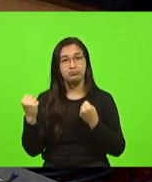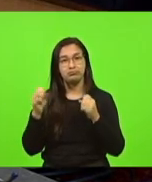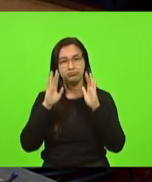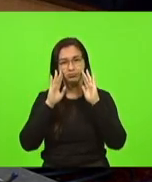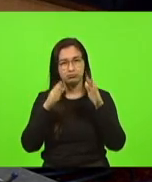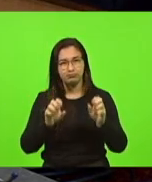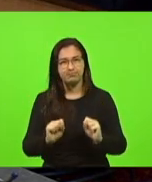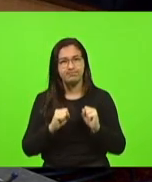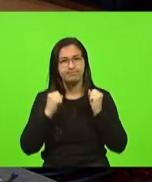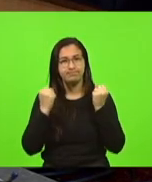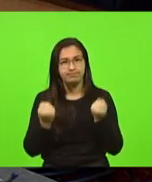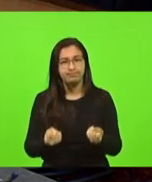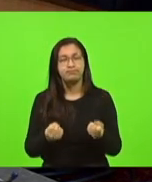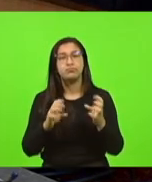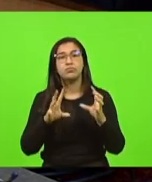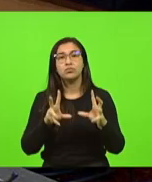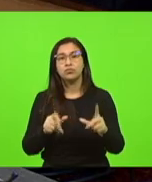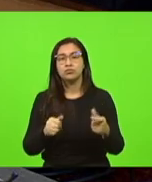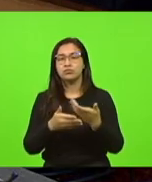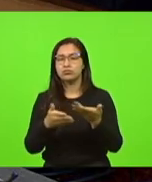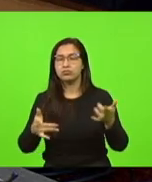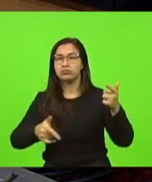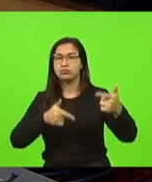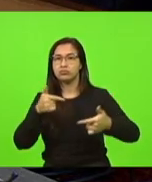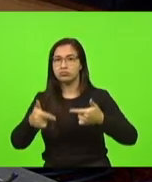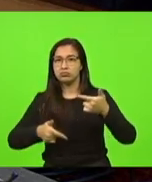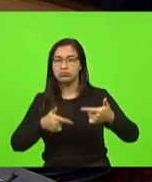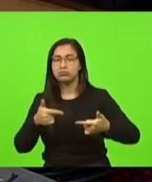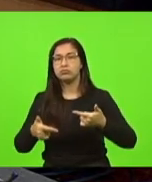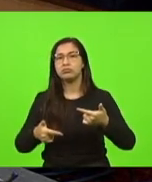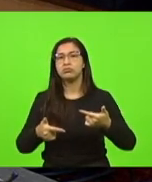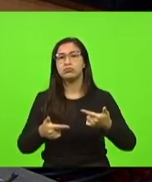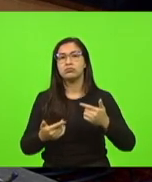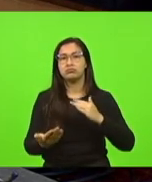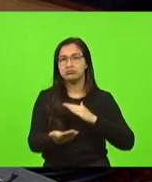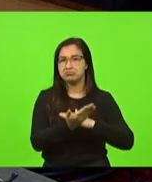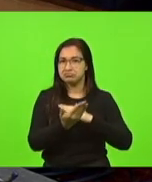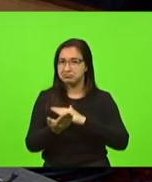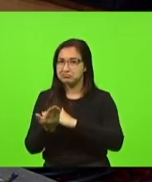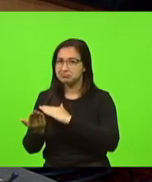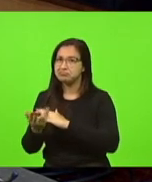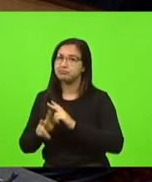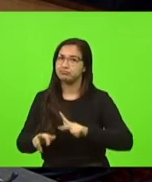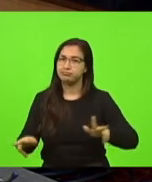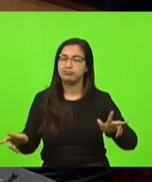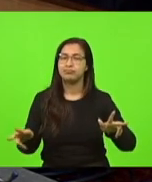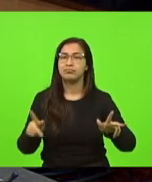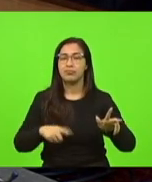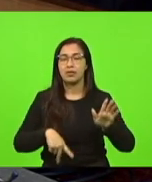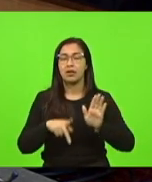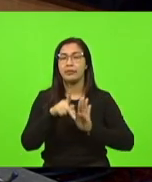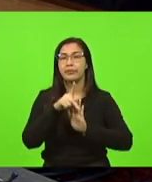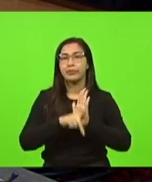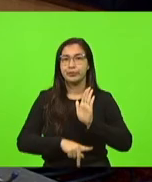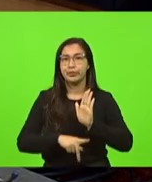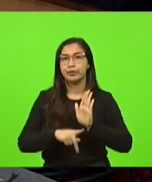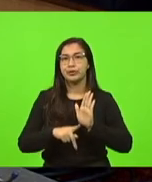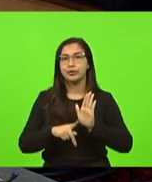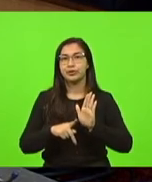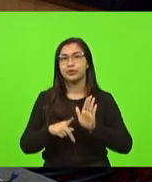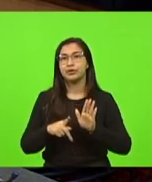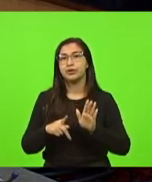funcionários que nos ajudaram nessa caminhada. Trata-se de um projeto que vai tornar